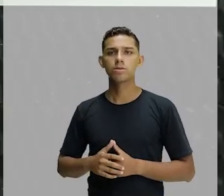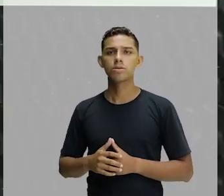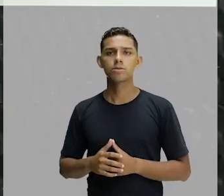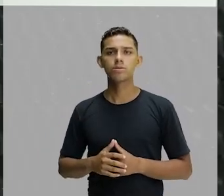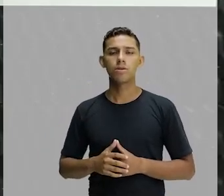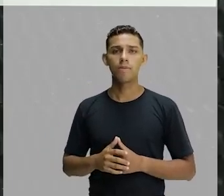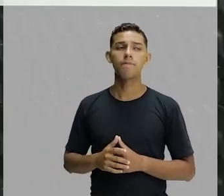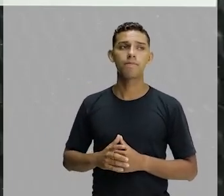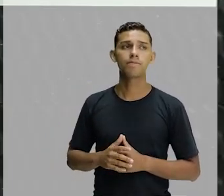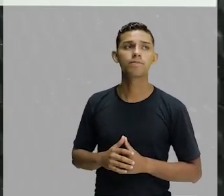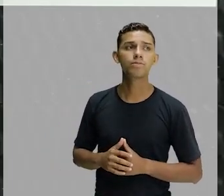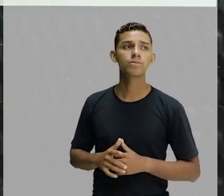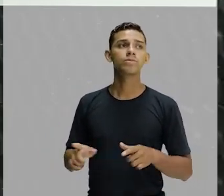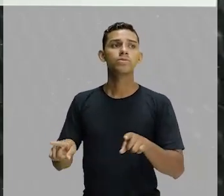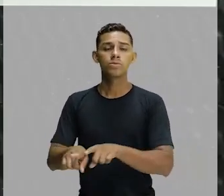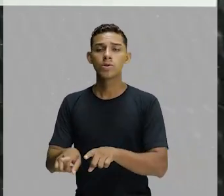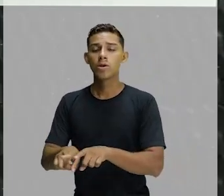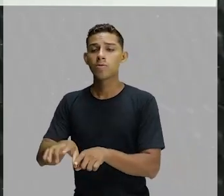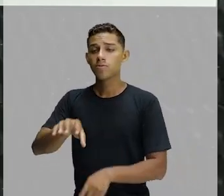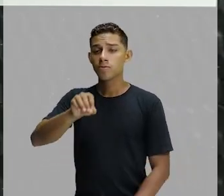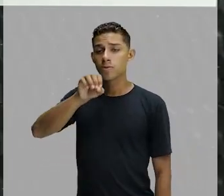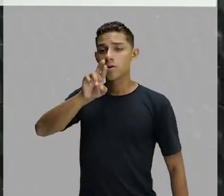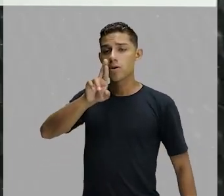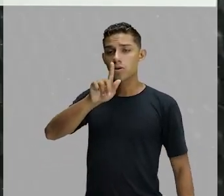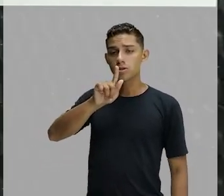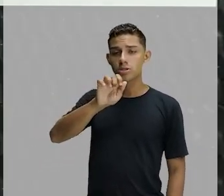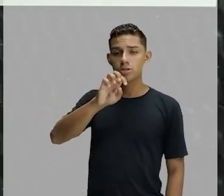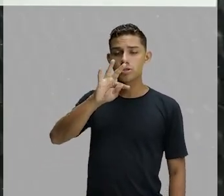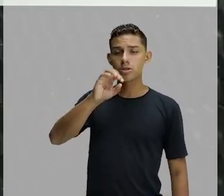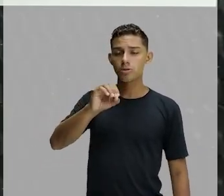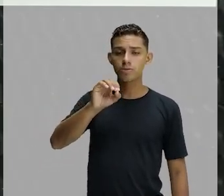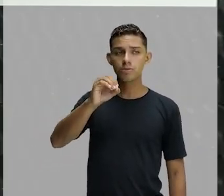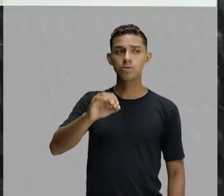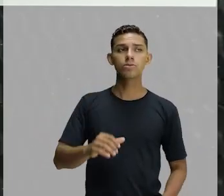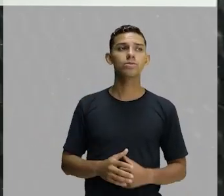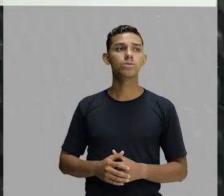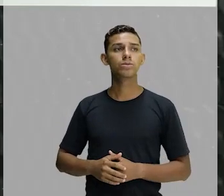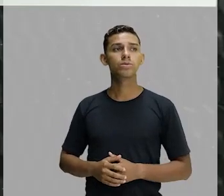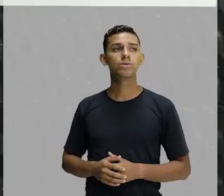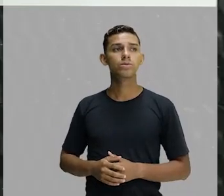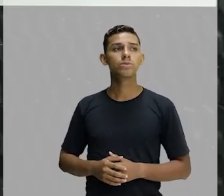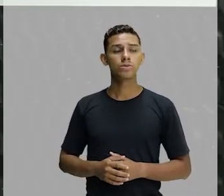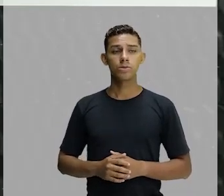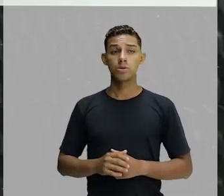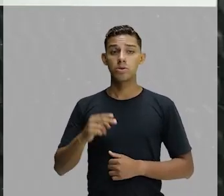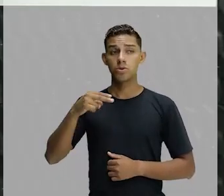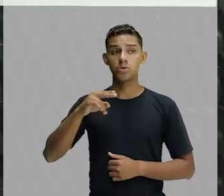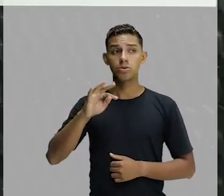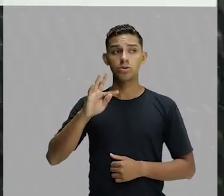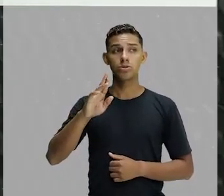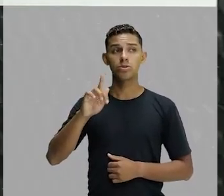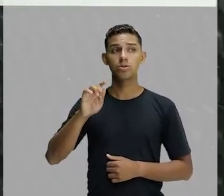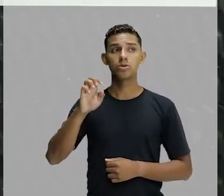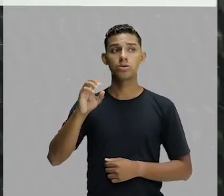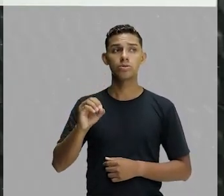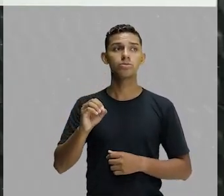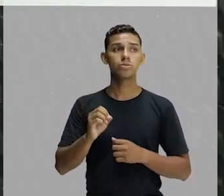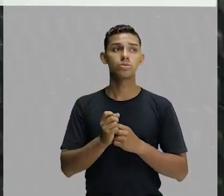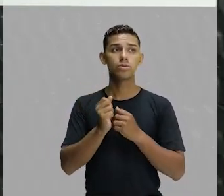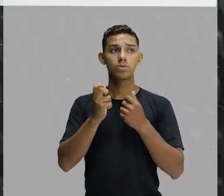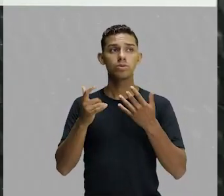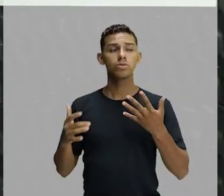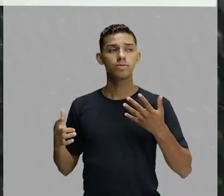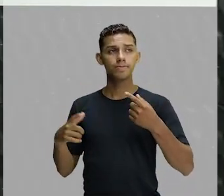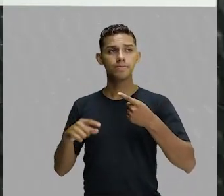de cadeia o carbono. Eu tenho o oxigênio, o nitrogênio. Então, esses aqui, ó, eu posso até citar